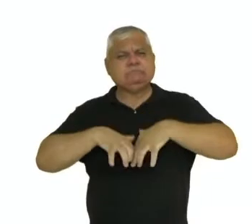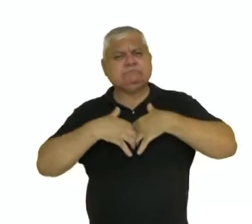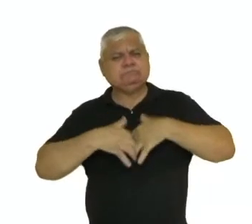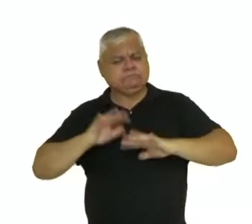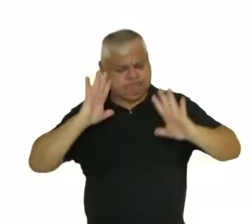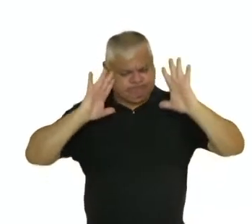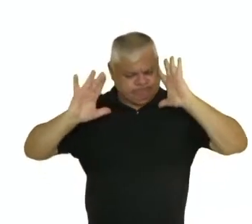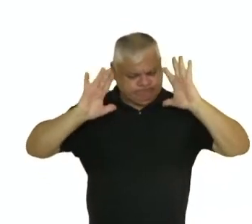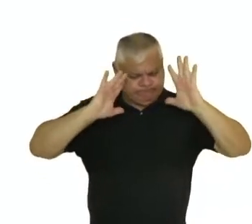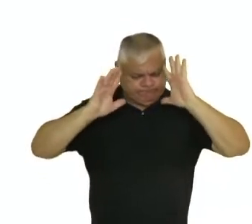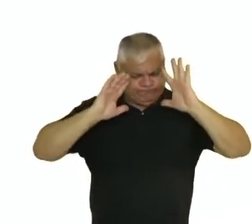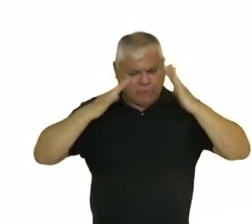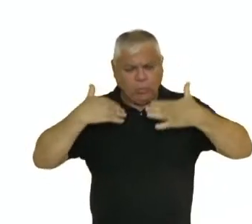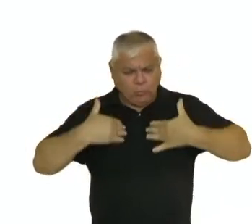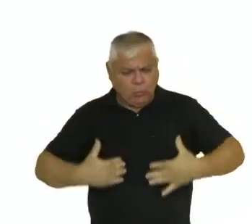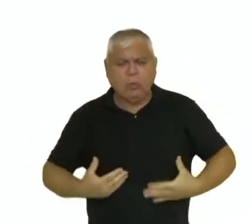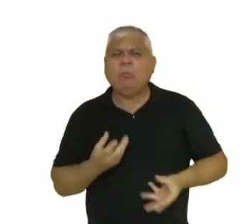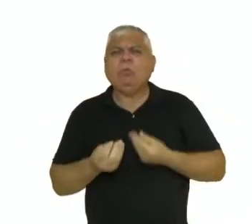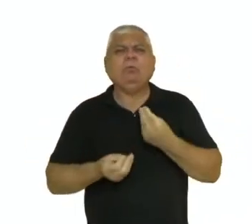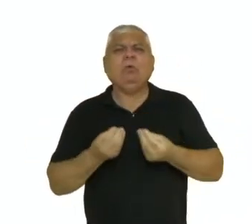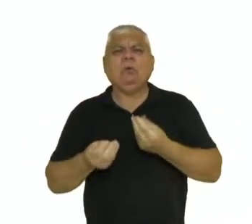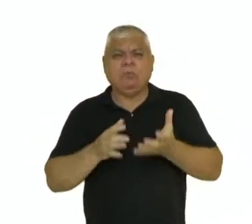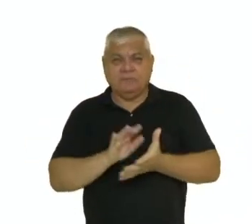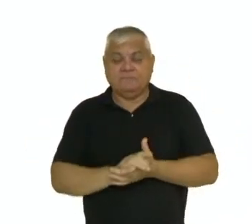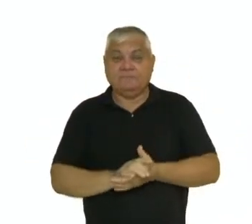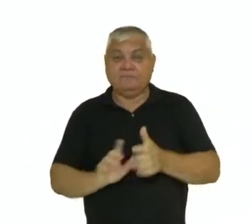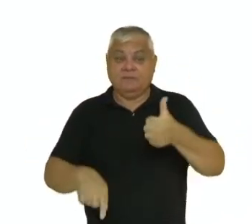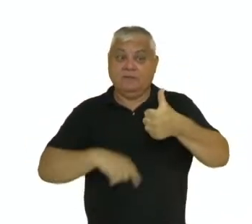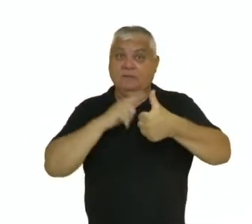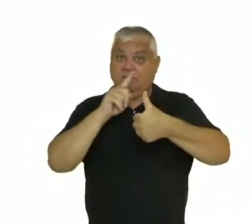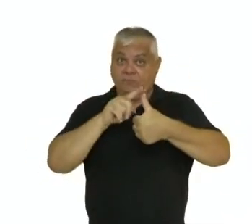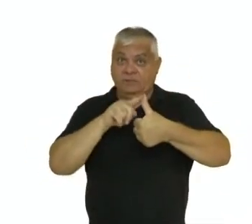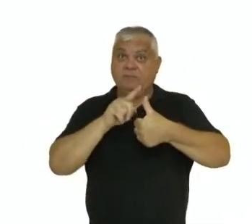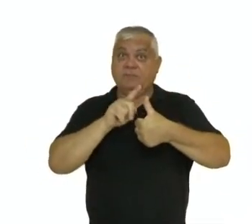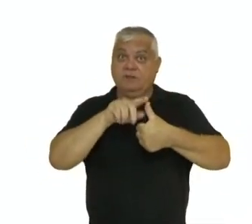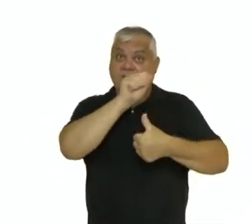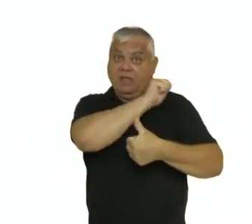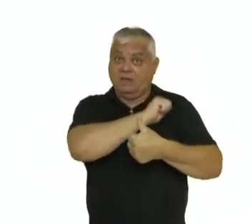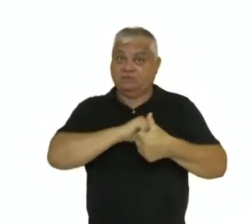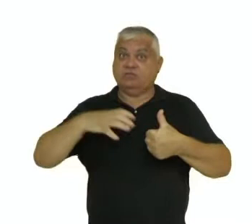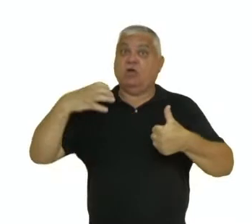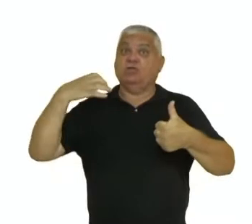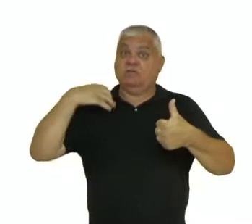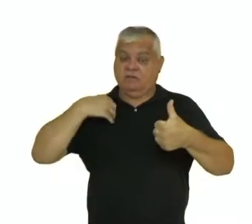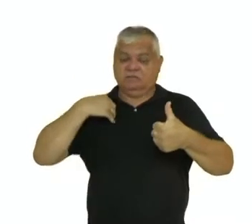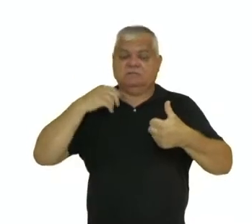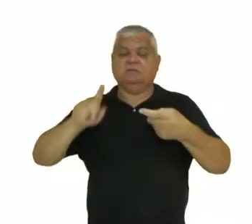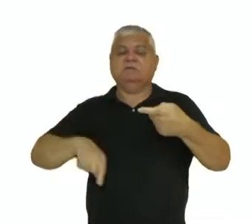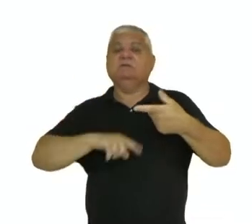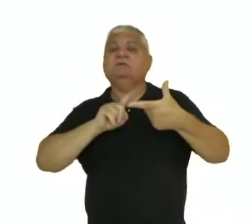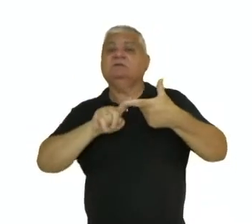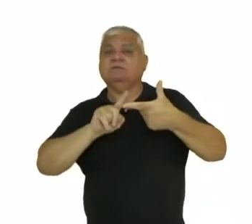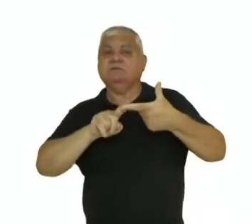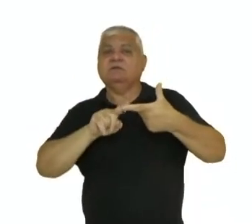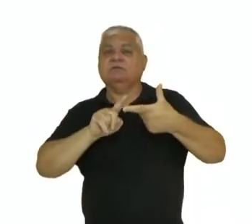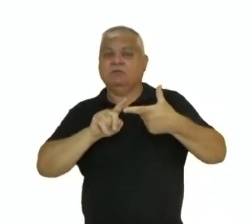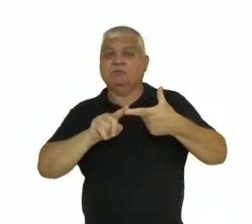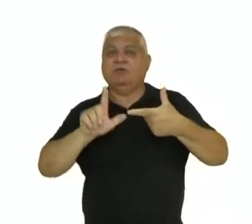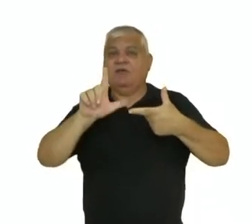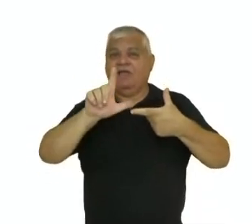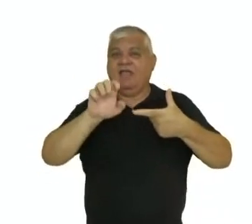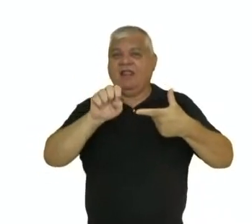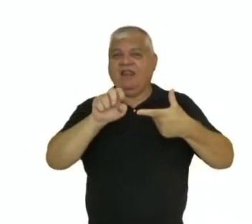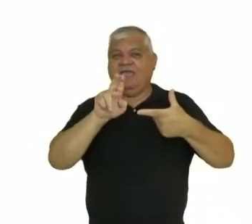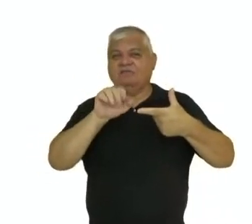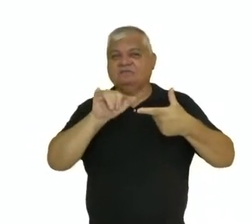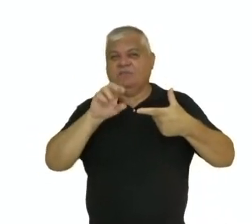linhas de pensamento diferentes. Uma delas associada ao grande filósofo Aristóteles e a outra aos filósofos Leucípito e